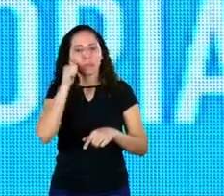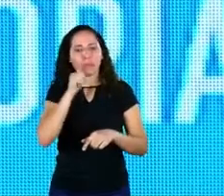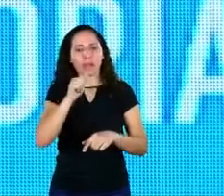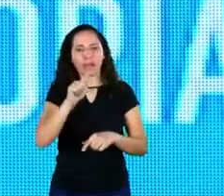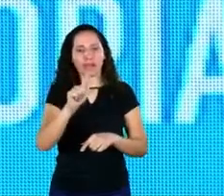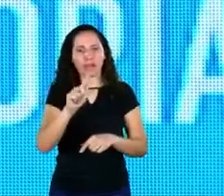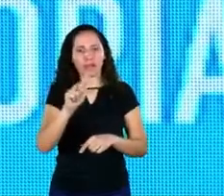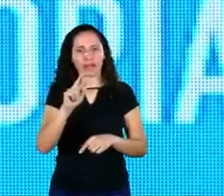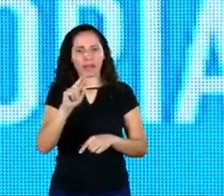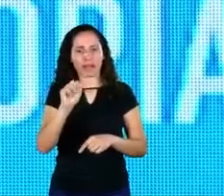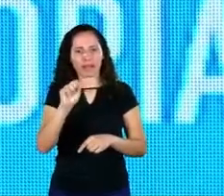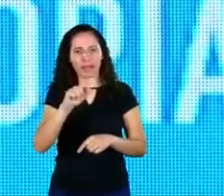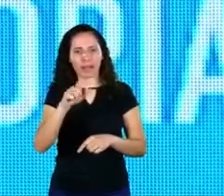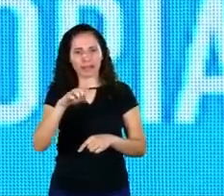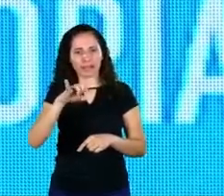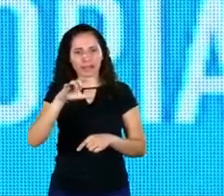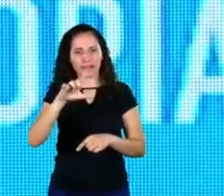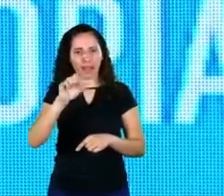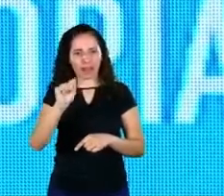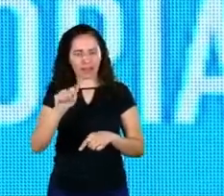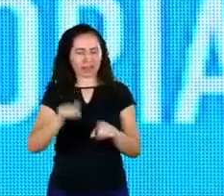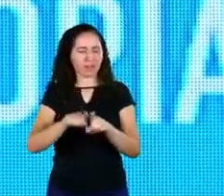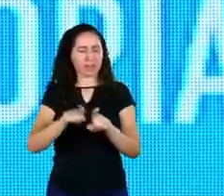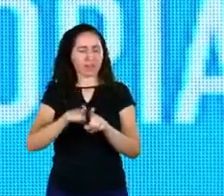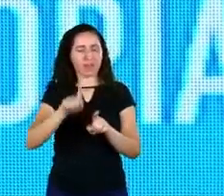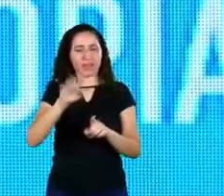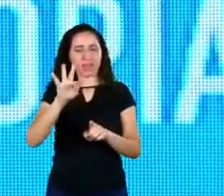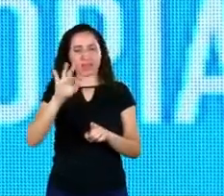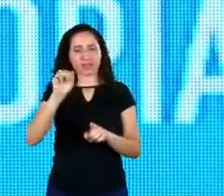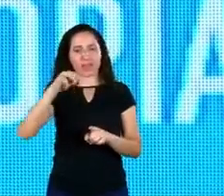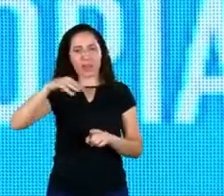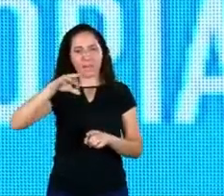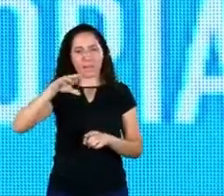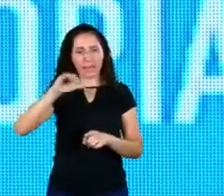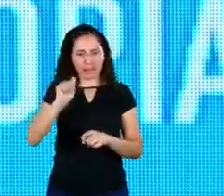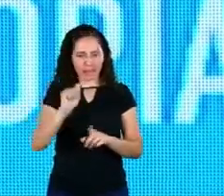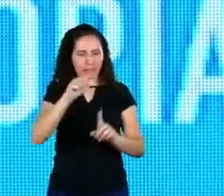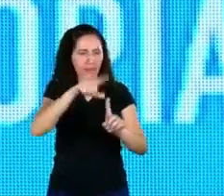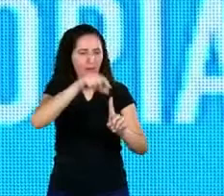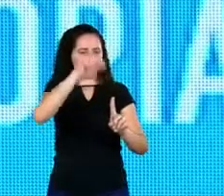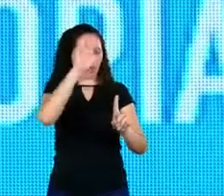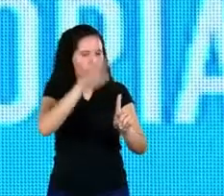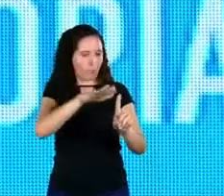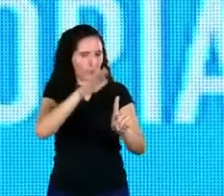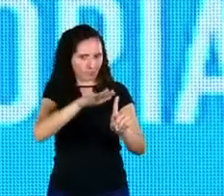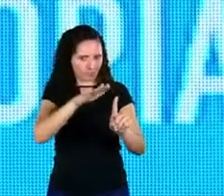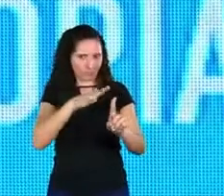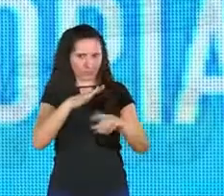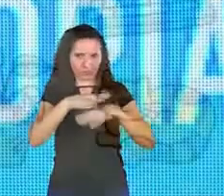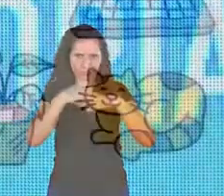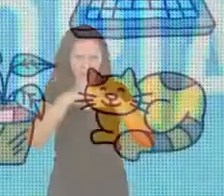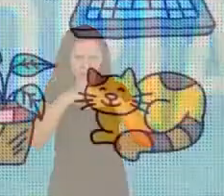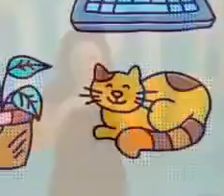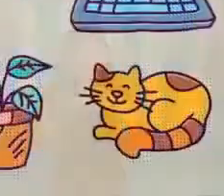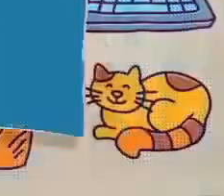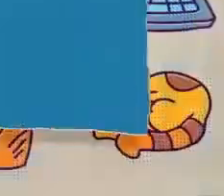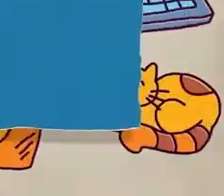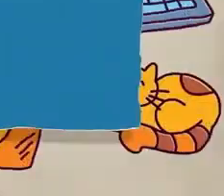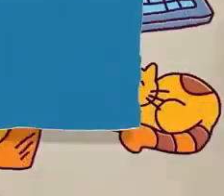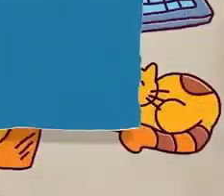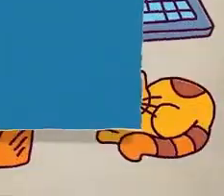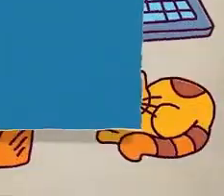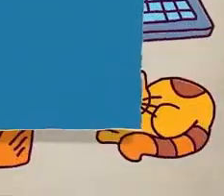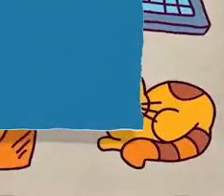Nadine Moraes. É a homenagem que a gente faz com muito carinho para a Semiramis Paterno.